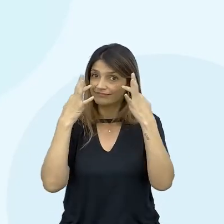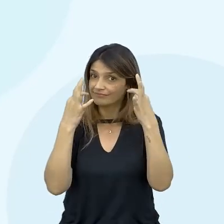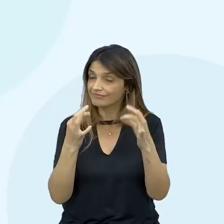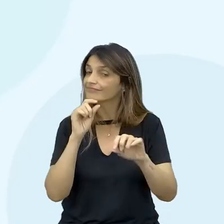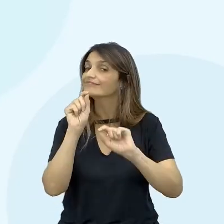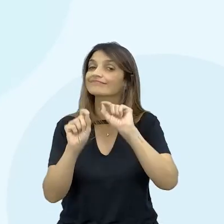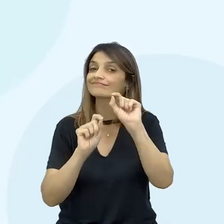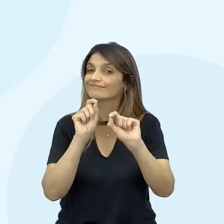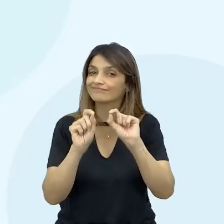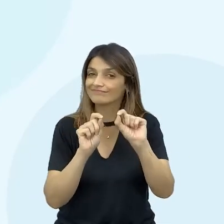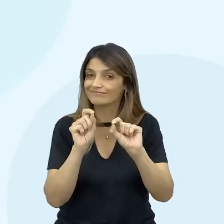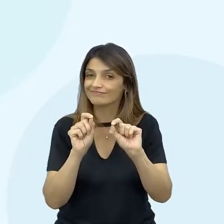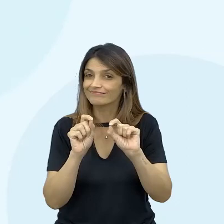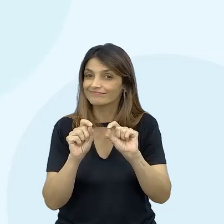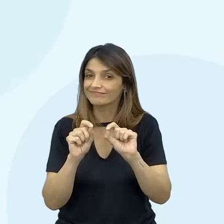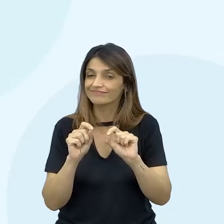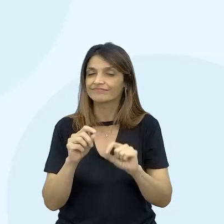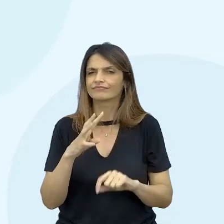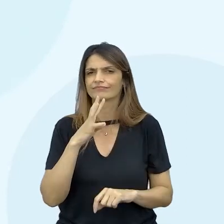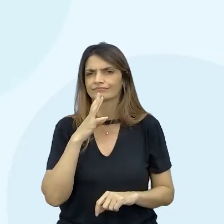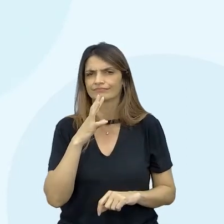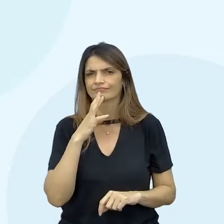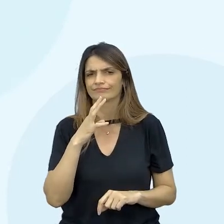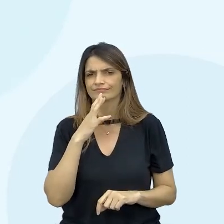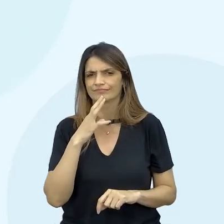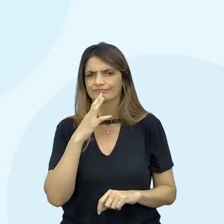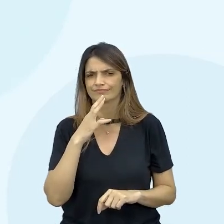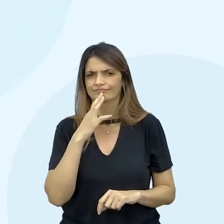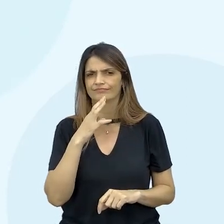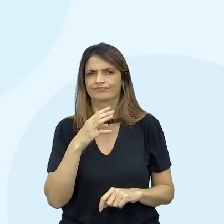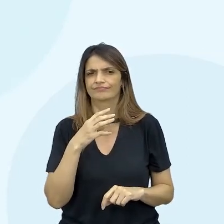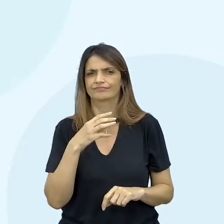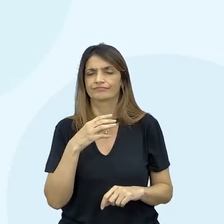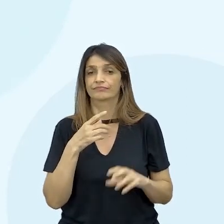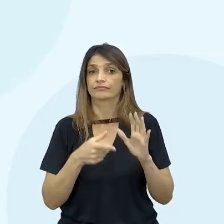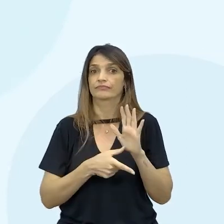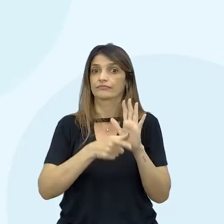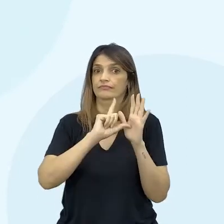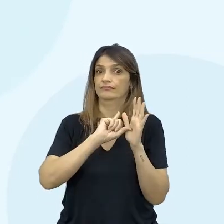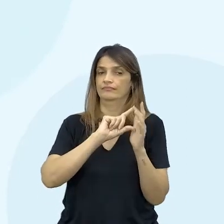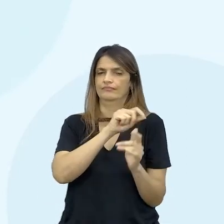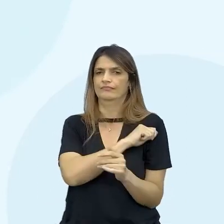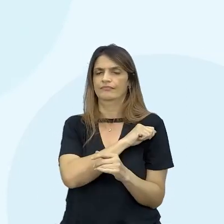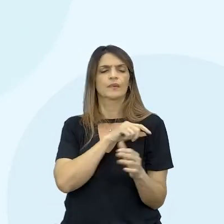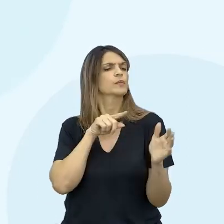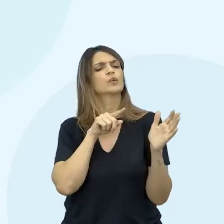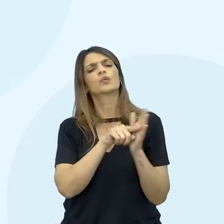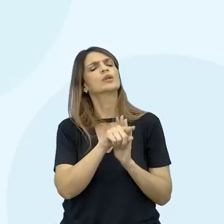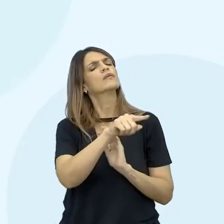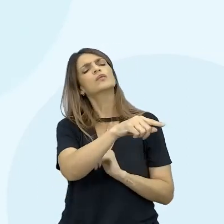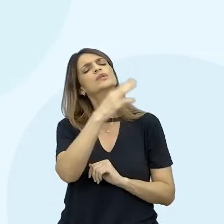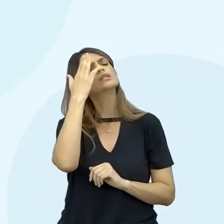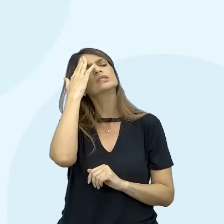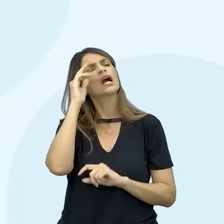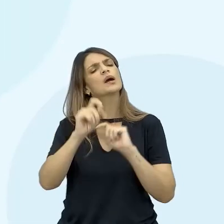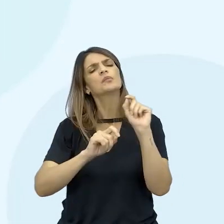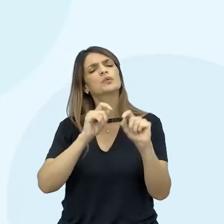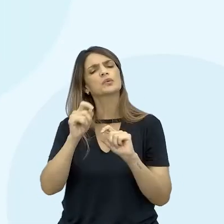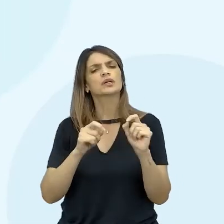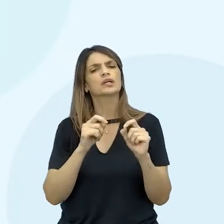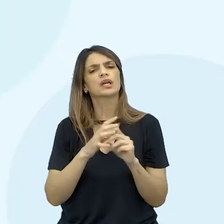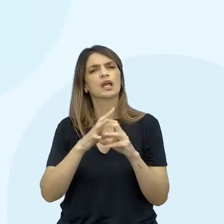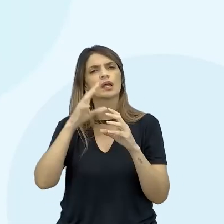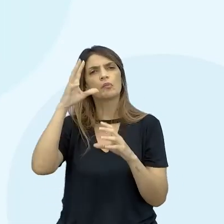né? Mobilização do conhecimento prévio dos estudantes. É sempre importante começar perguntando o que os estudantes já sabem, qual o seu